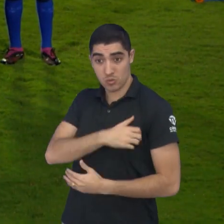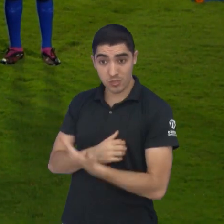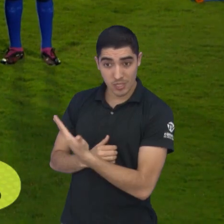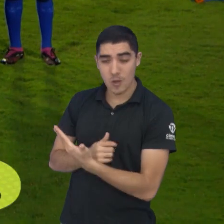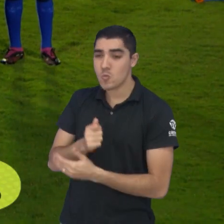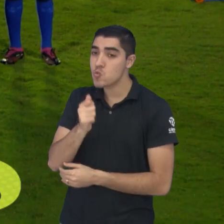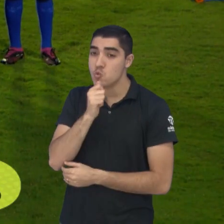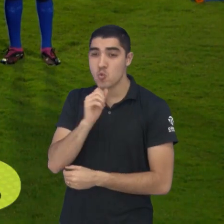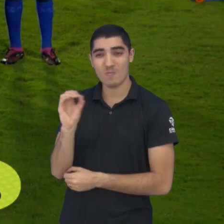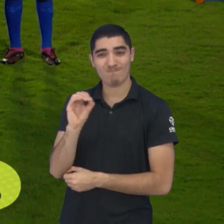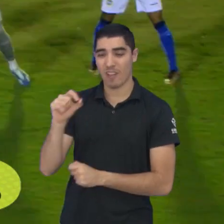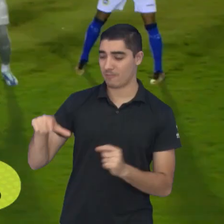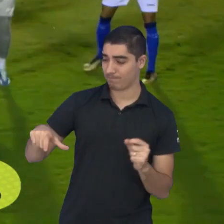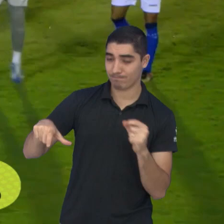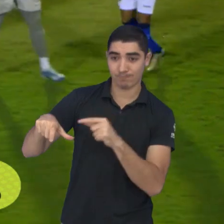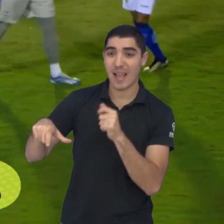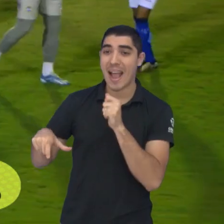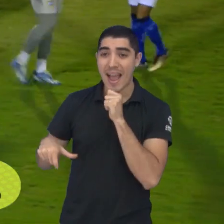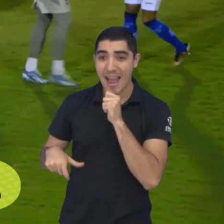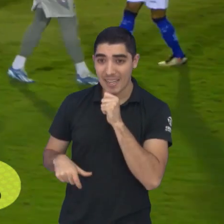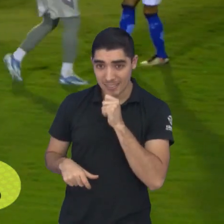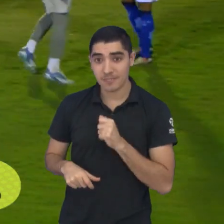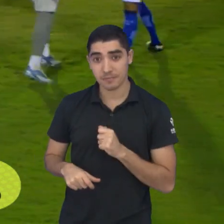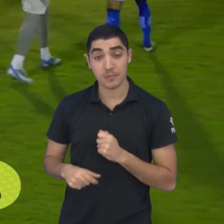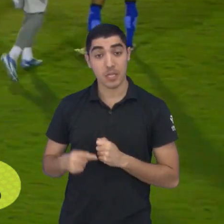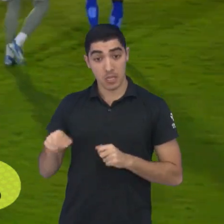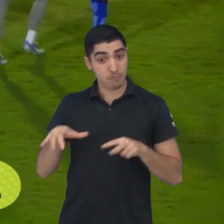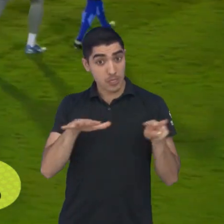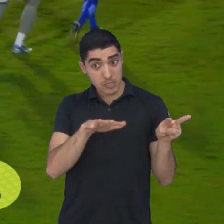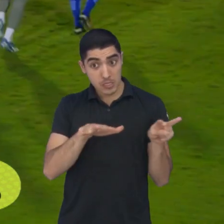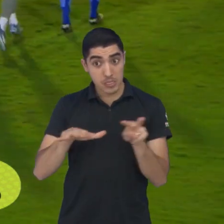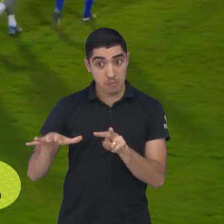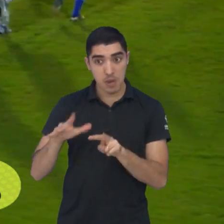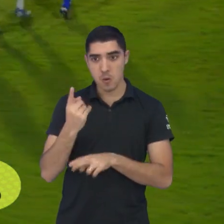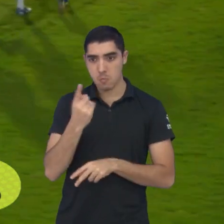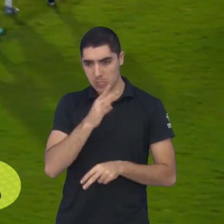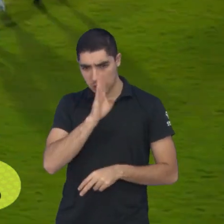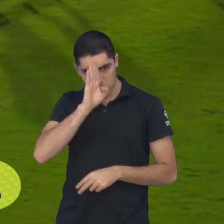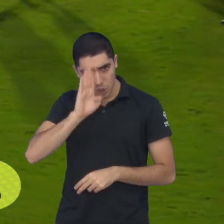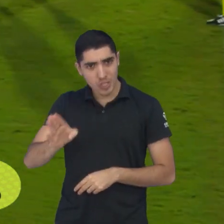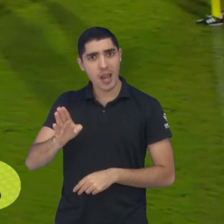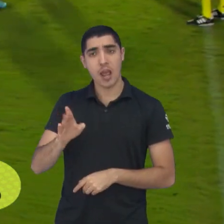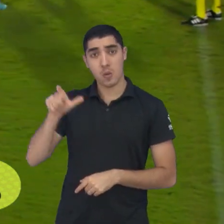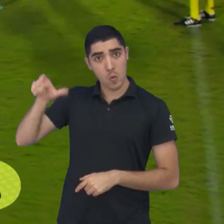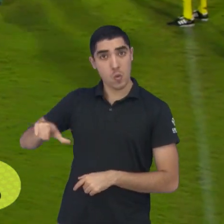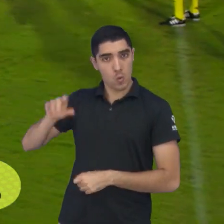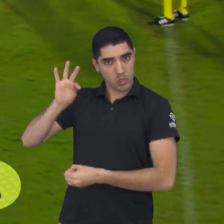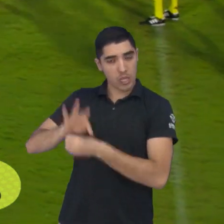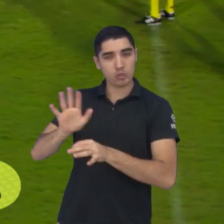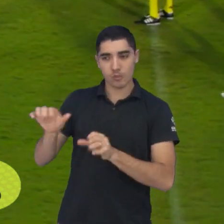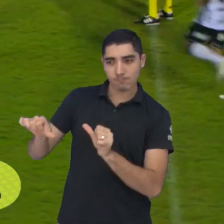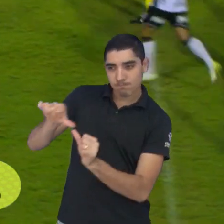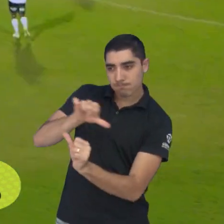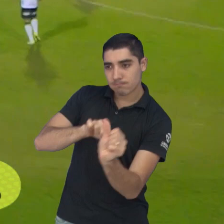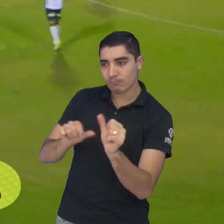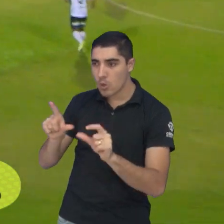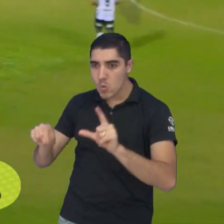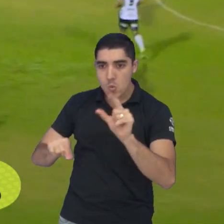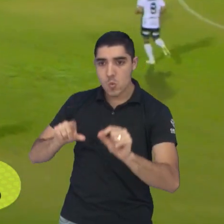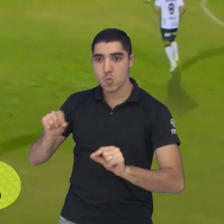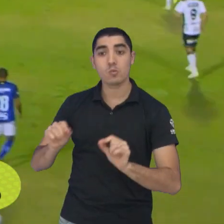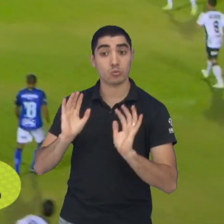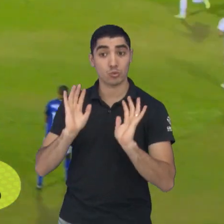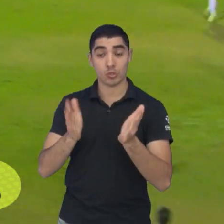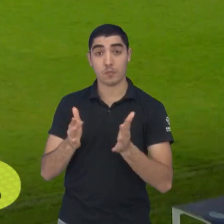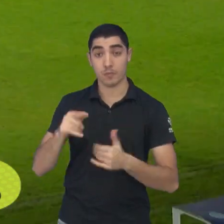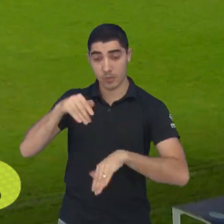as redes na competição. Com uma semana livre para treinos, Sérgio Guedes promoveu mudanças no time, com o